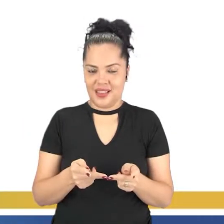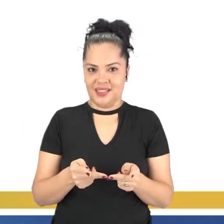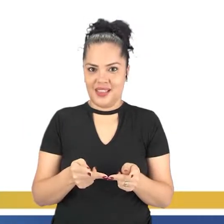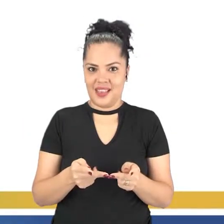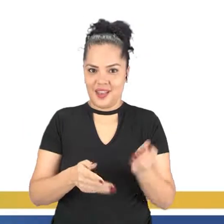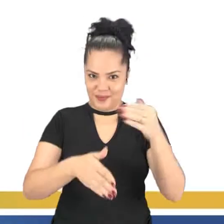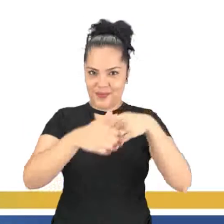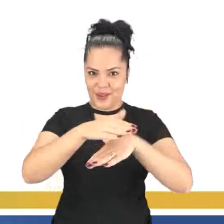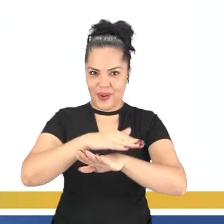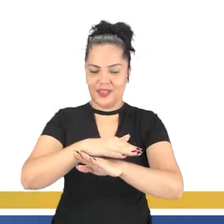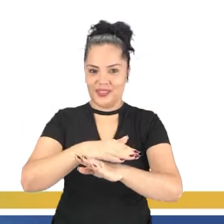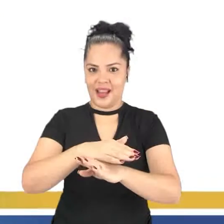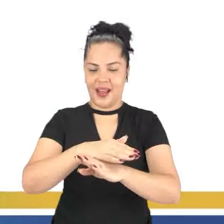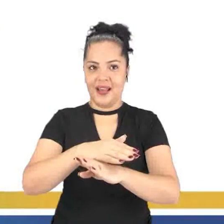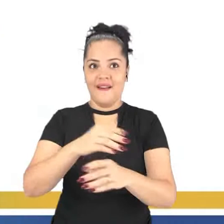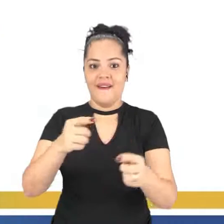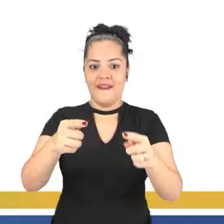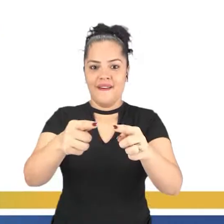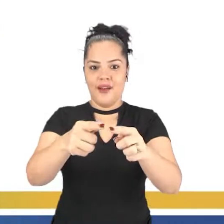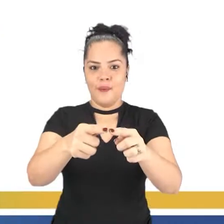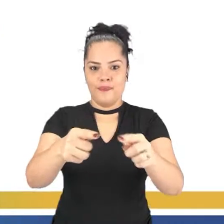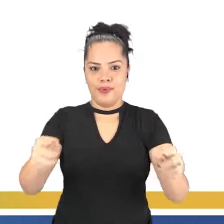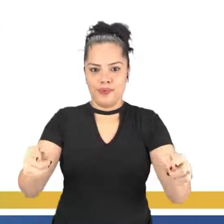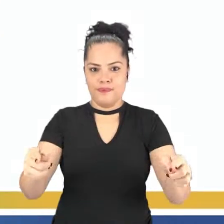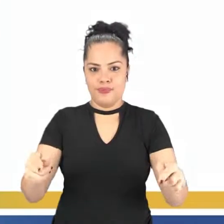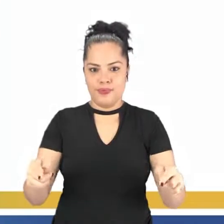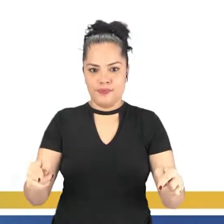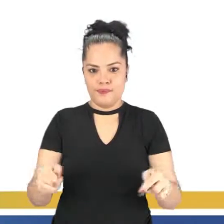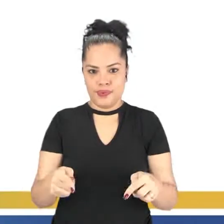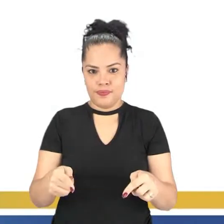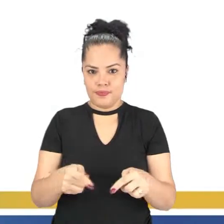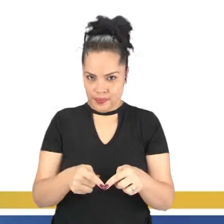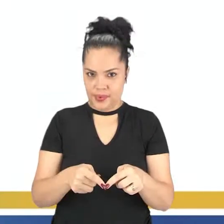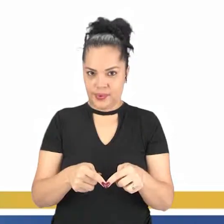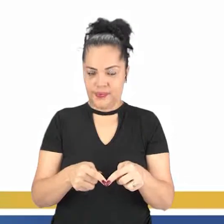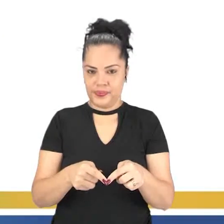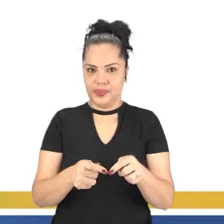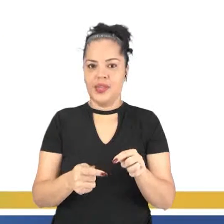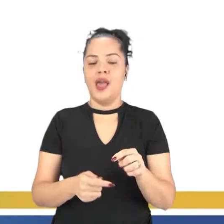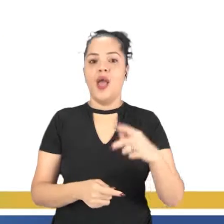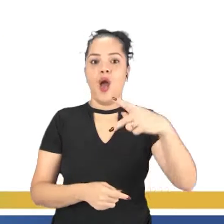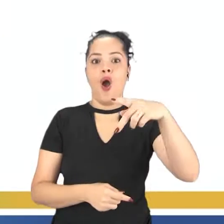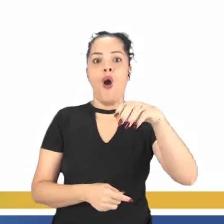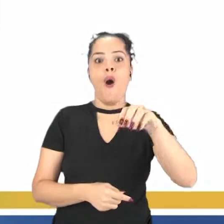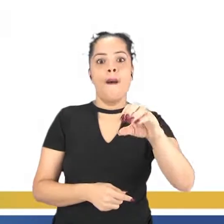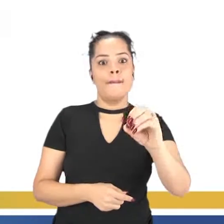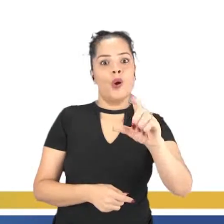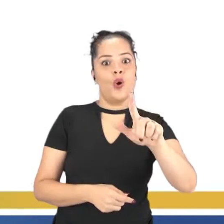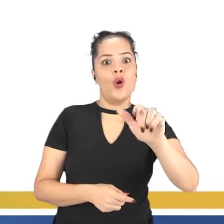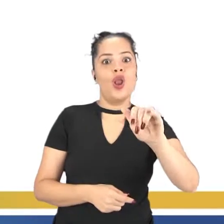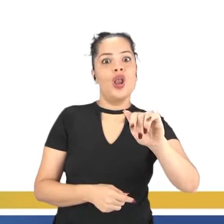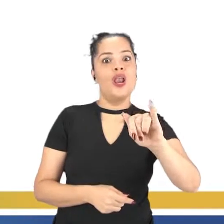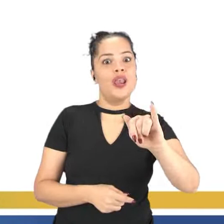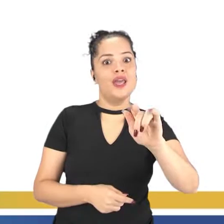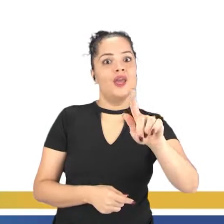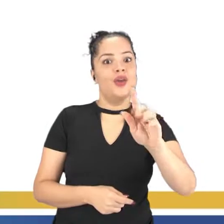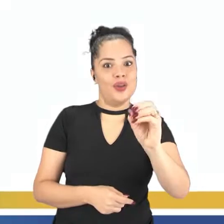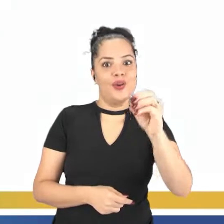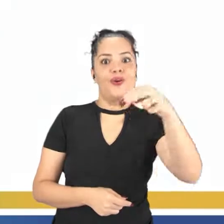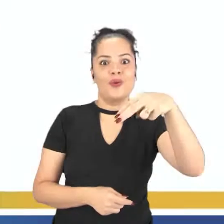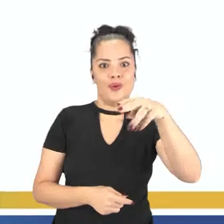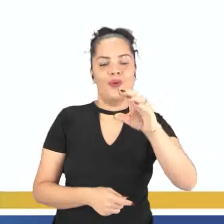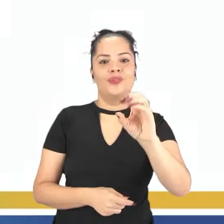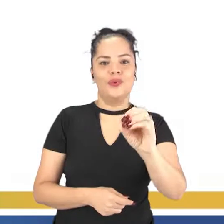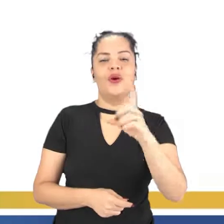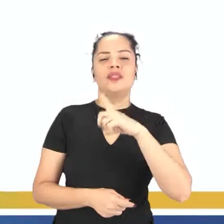um prisma octogonal, porque a tampa dela é formada por um polígono de 8 lados. 3 em cima, 3